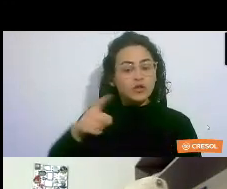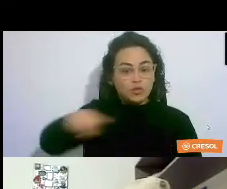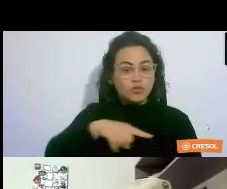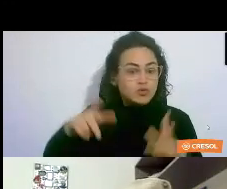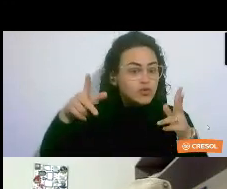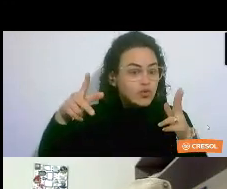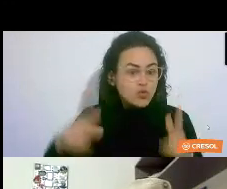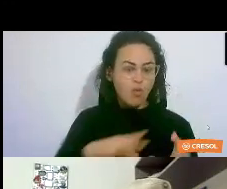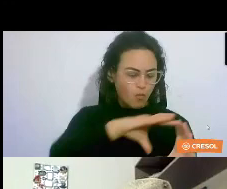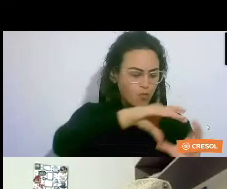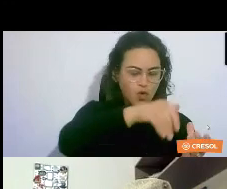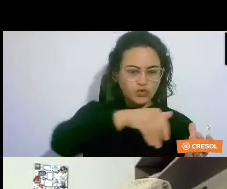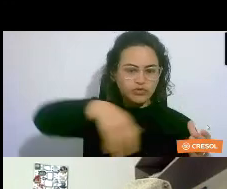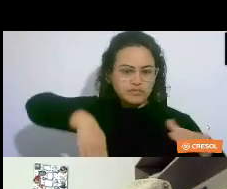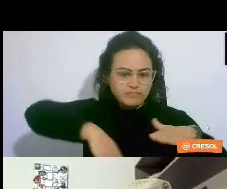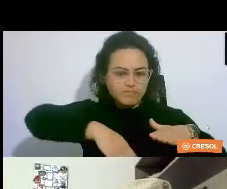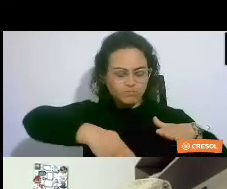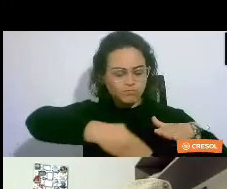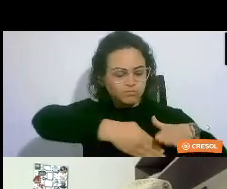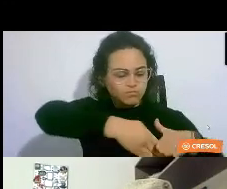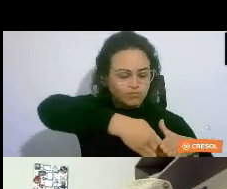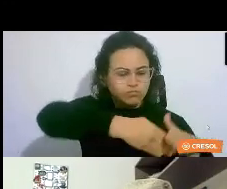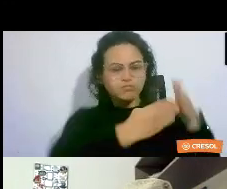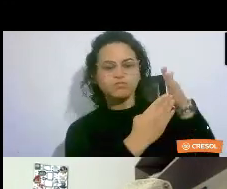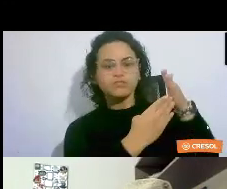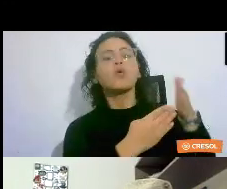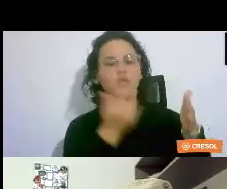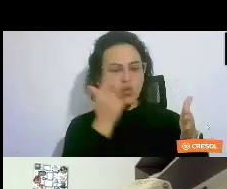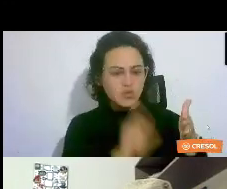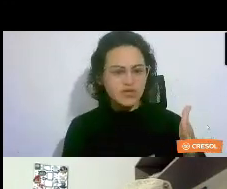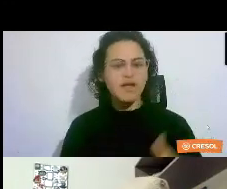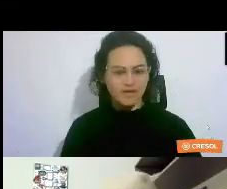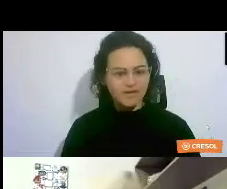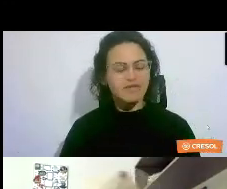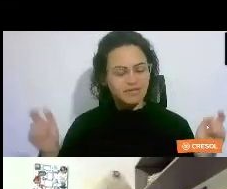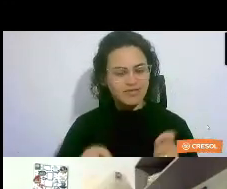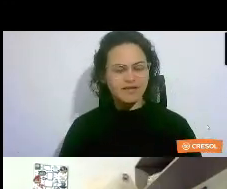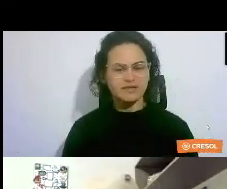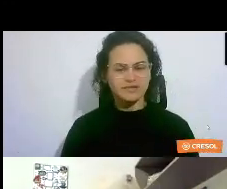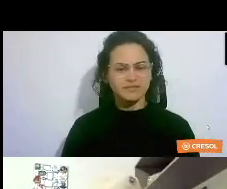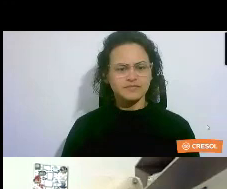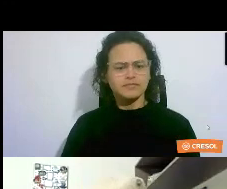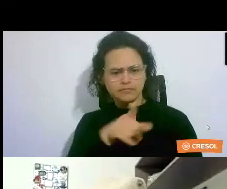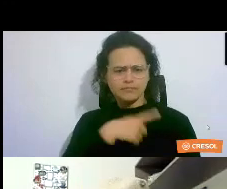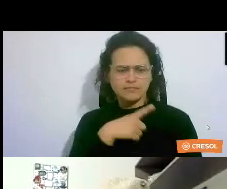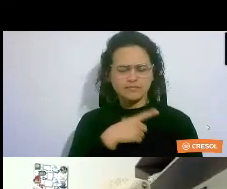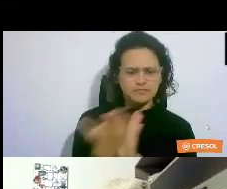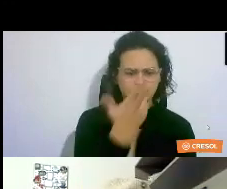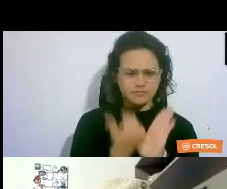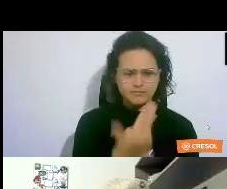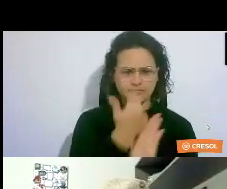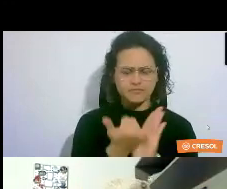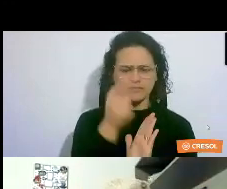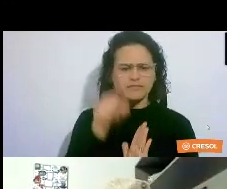alavanca forte, que é a Fundação Rotária. Mas como vocês podem ver ali o mundo e a alavanca, falta